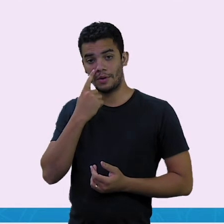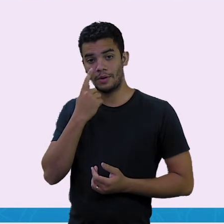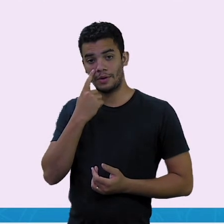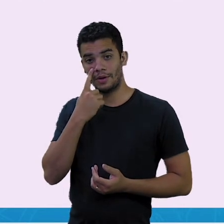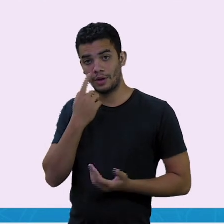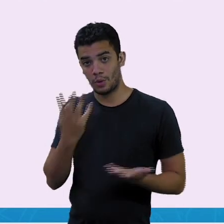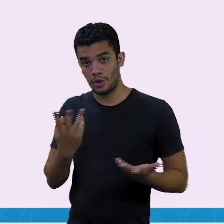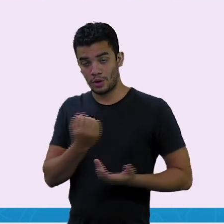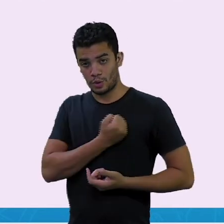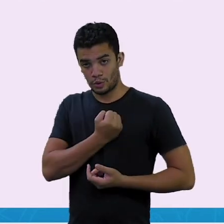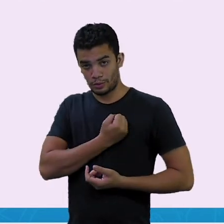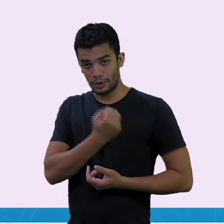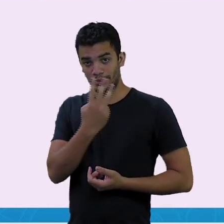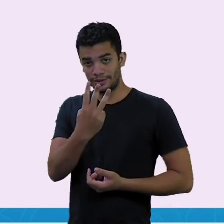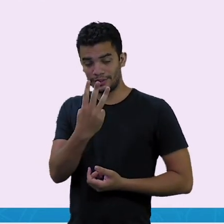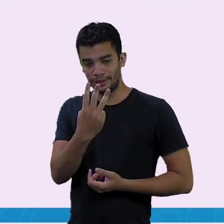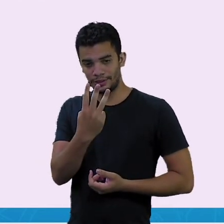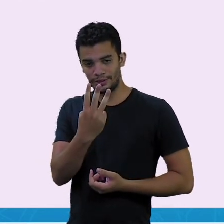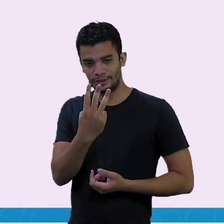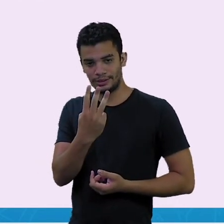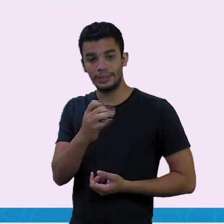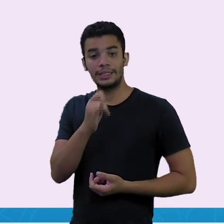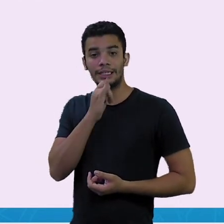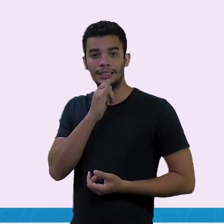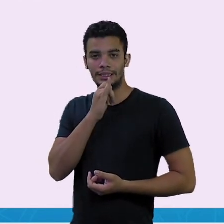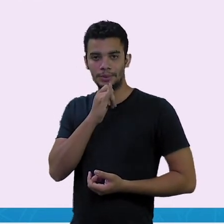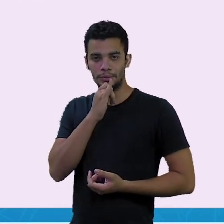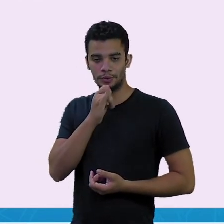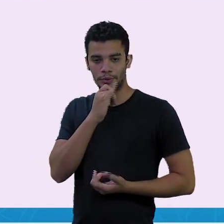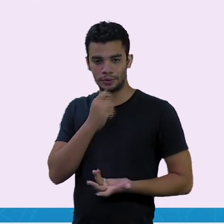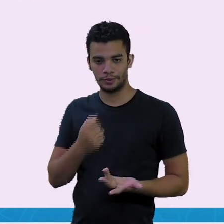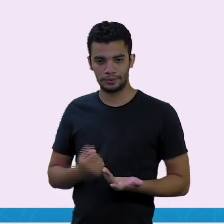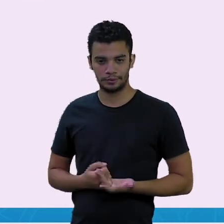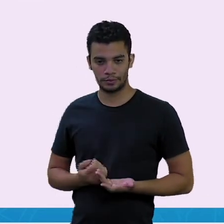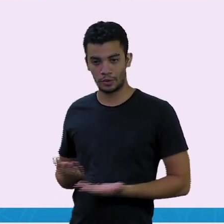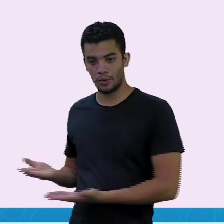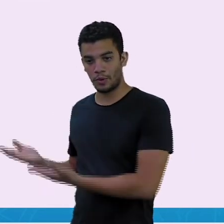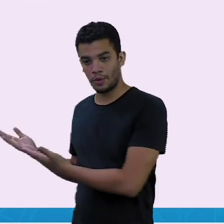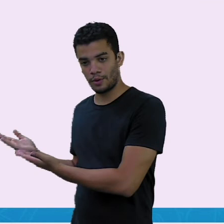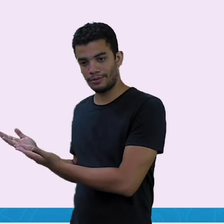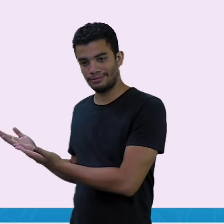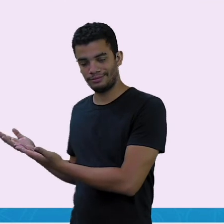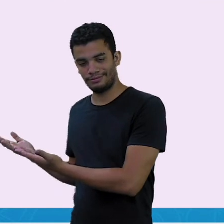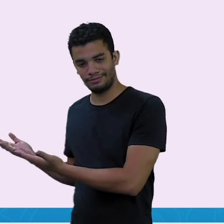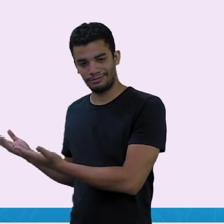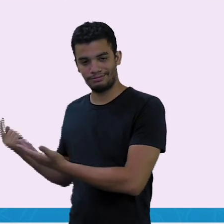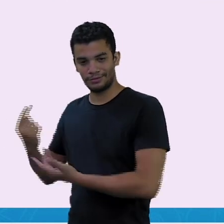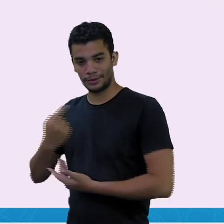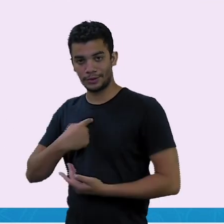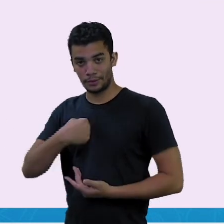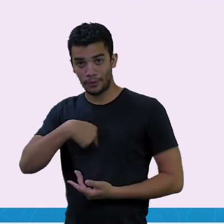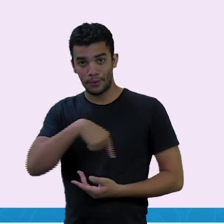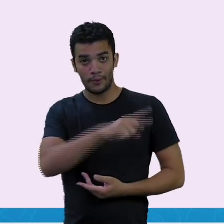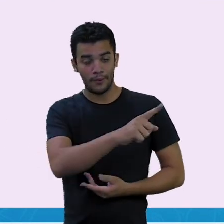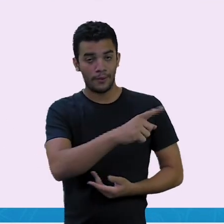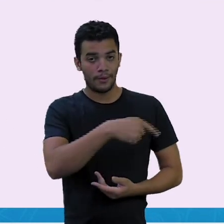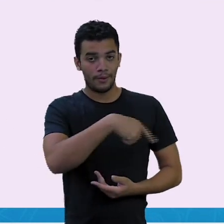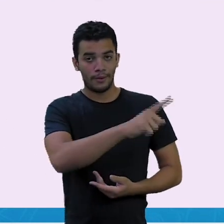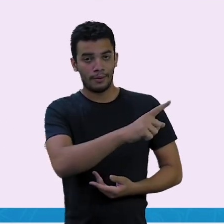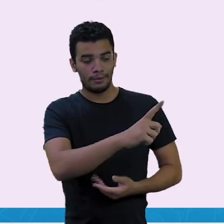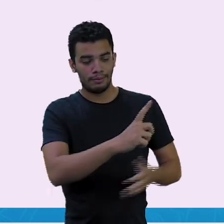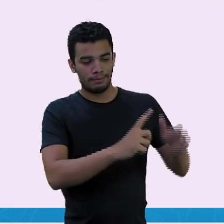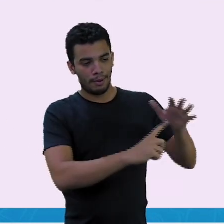Bom, podemos reescrevê-lo da seguinte forma: Tereza, fui ao mercado comprar sabão